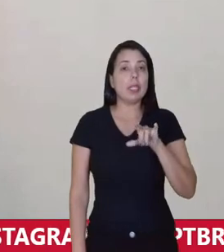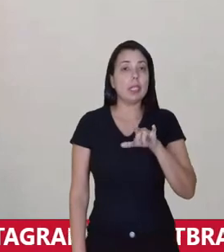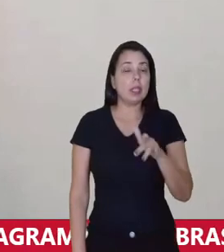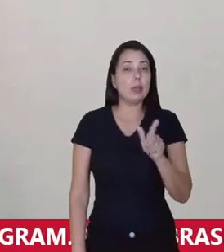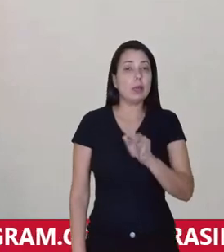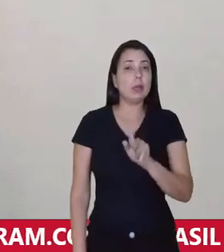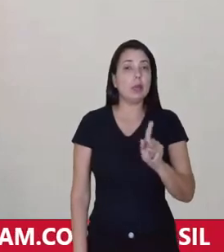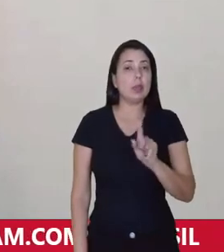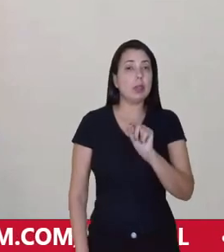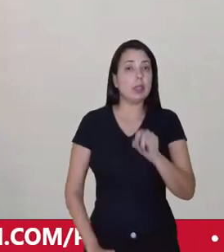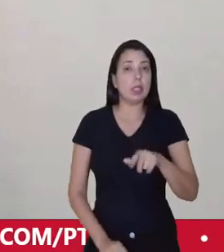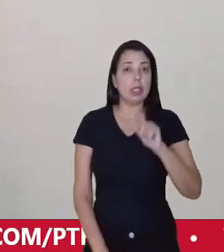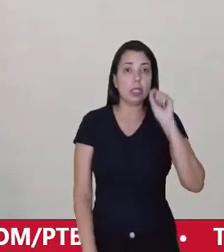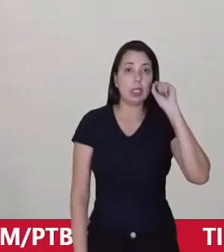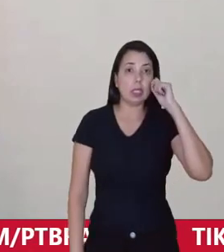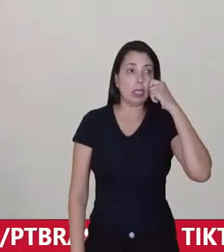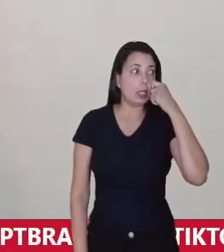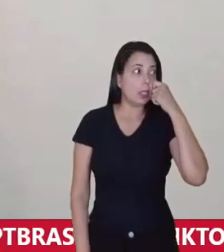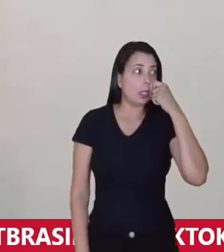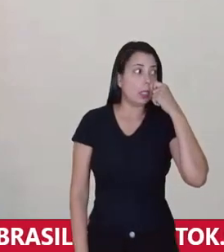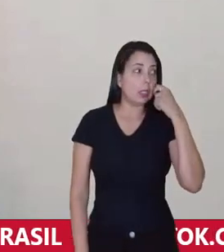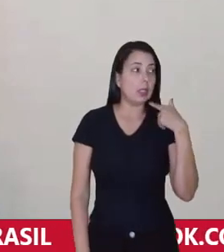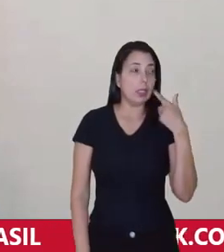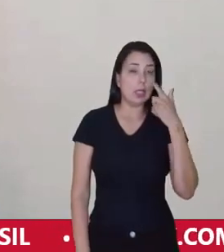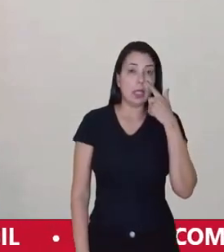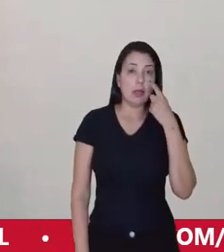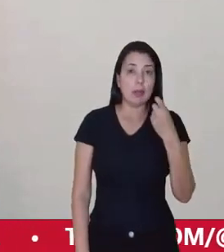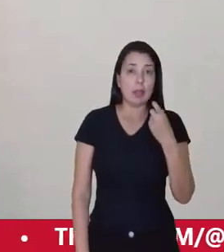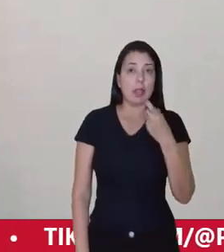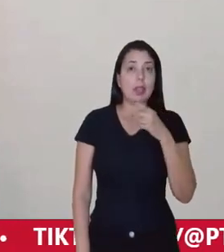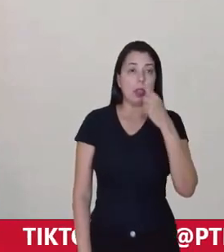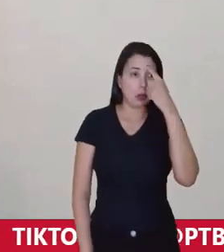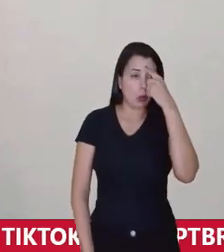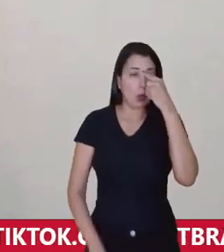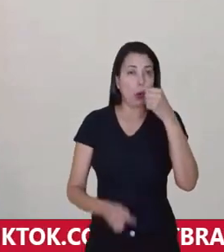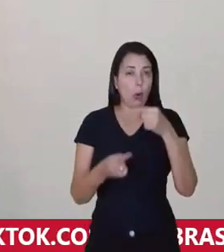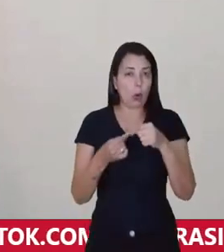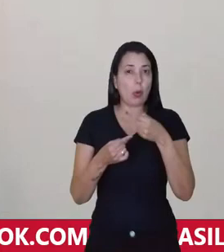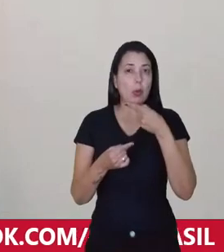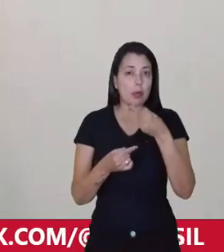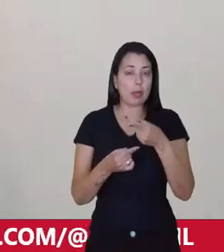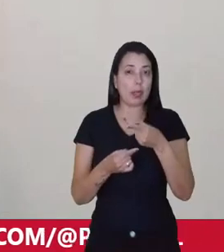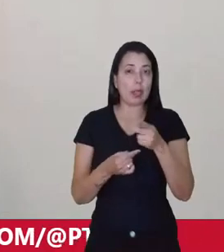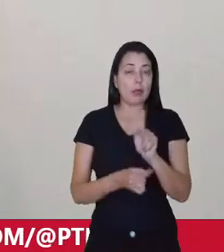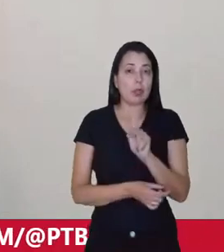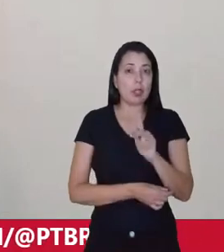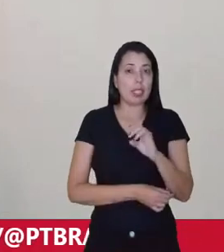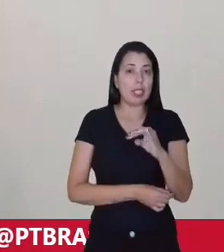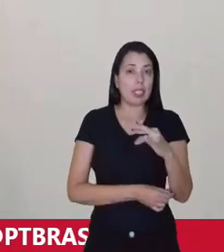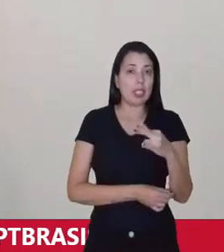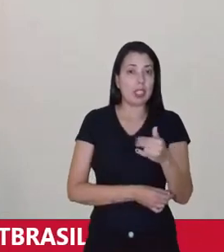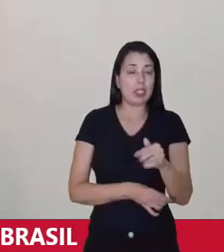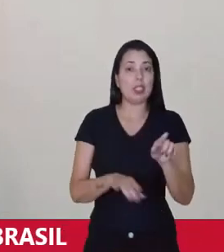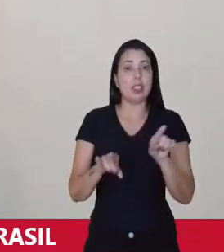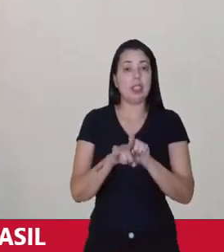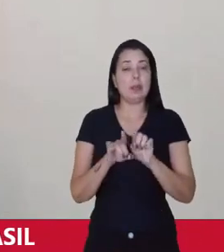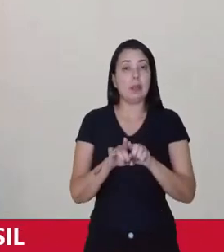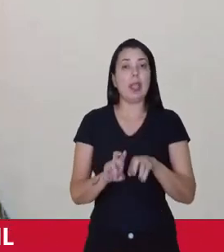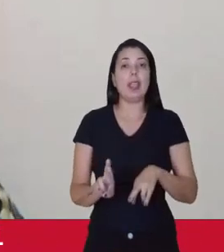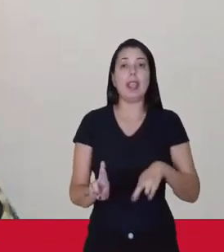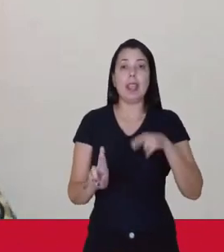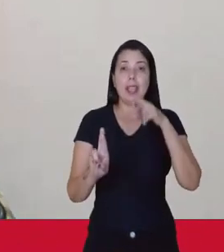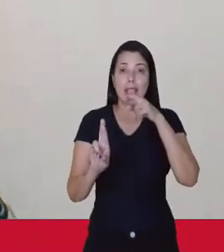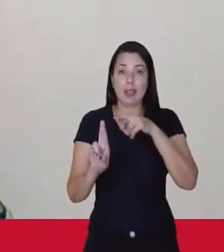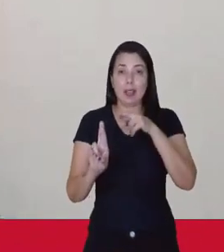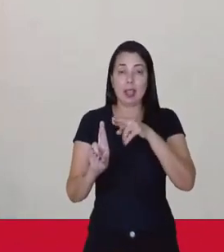professora negra que a gente vê de perto e concordo com as palavras da Cristina, que também é uma grande referência,